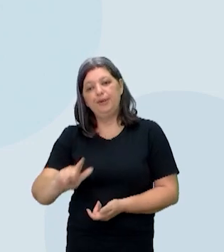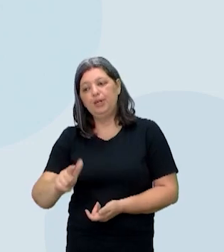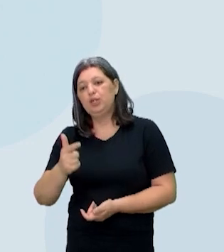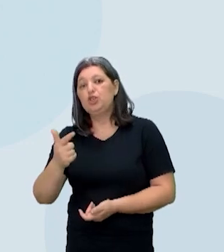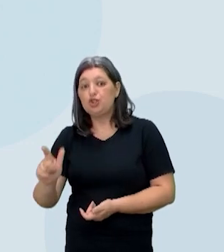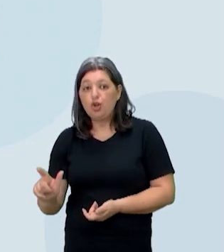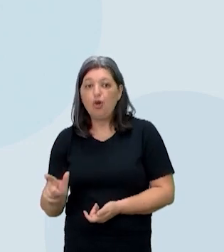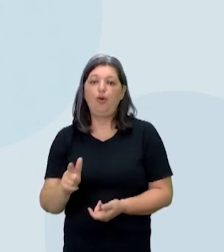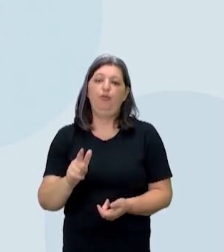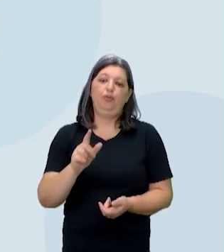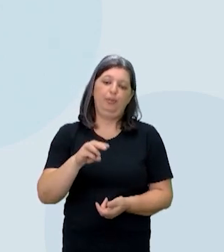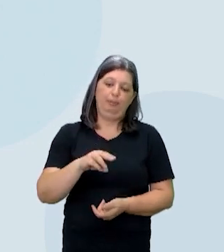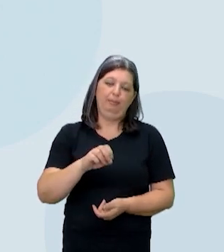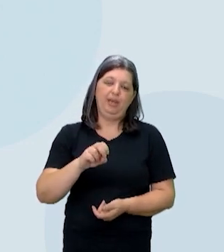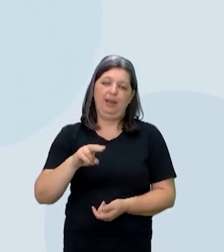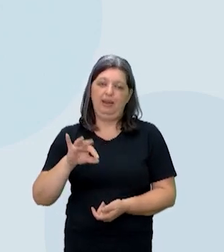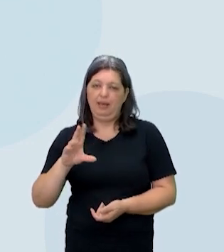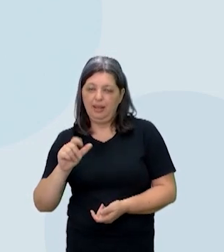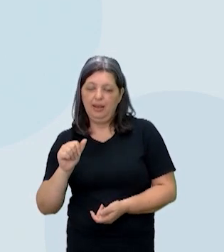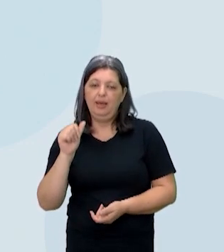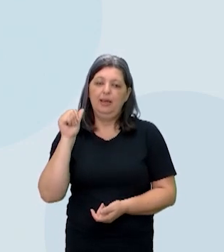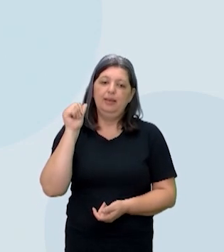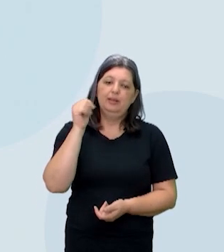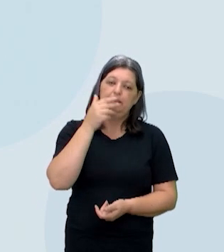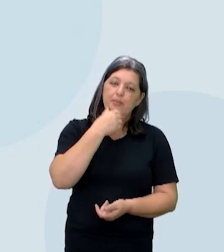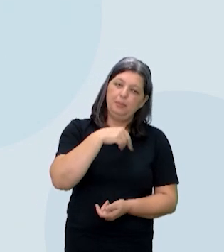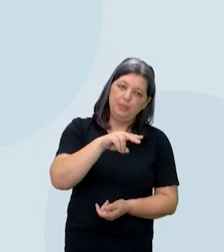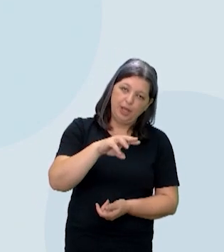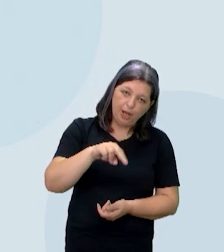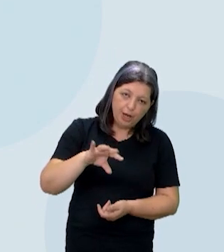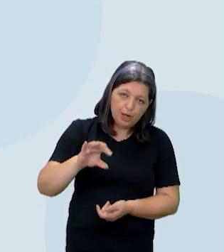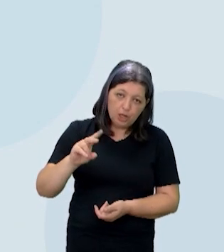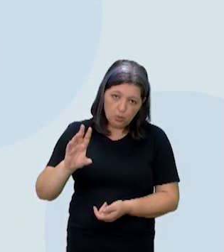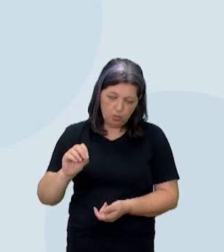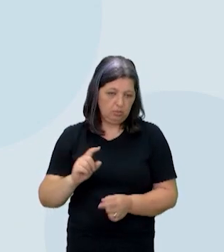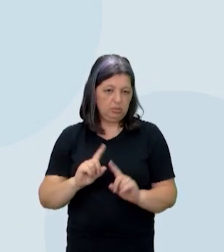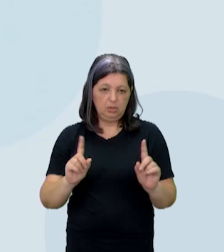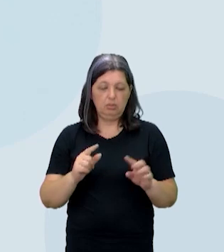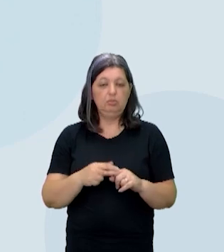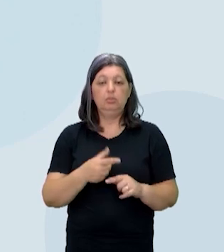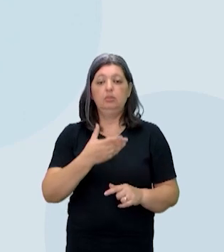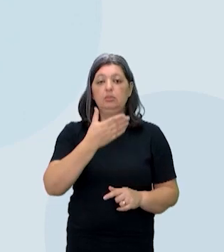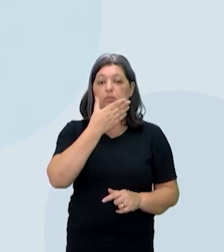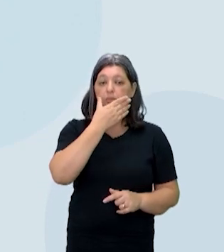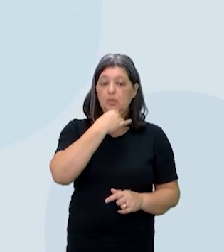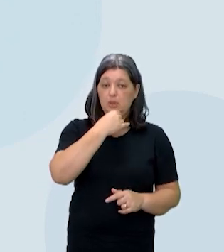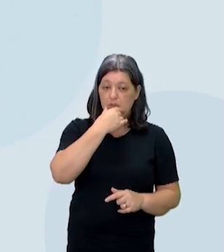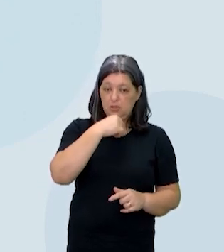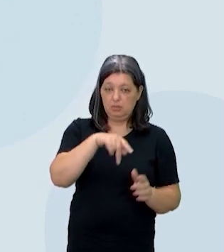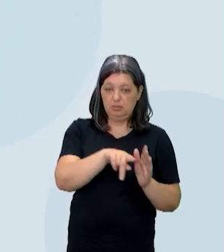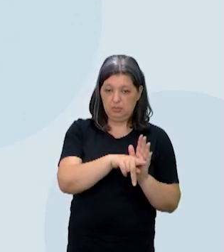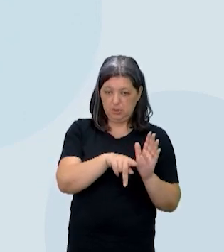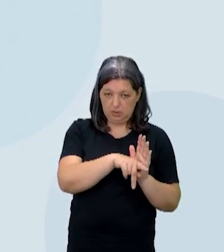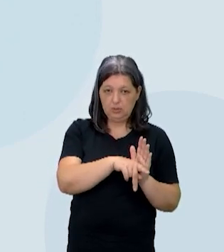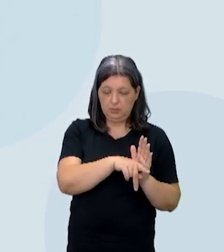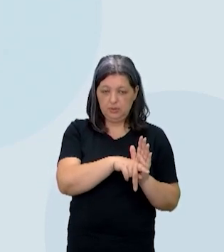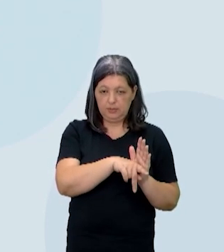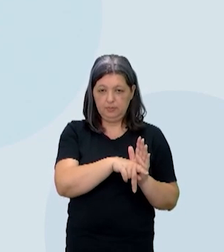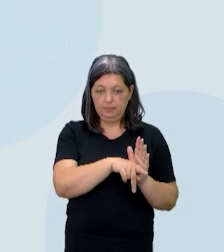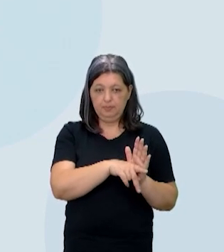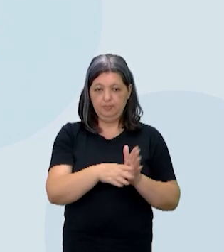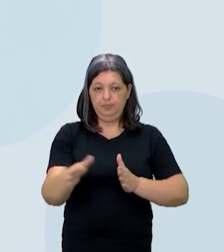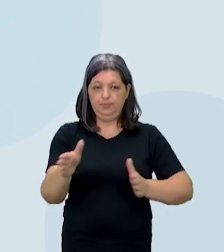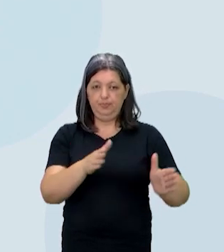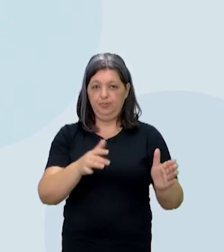repetir. Meninas e meninos. Então, olha, eu vou voltar. Homens da mesma faixa etária. Eu estou me referindo